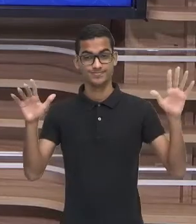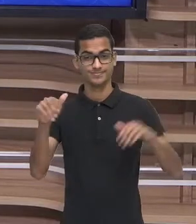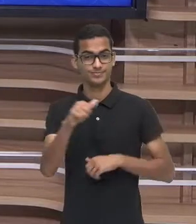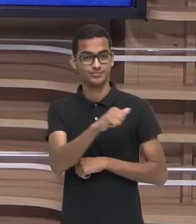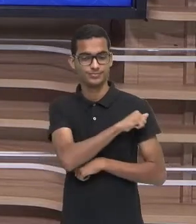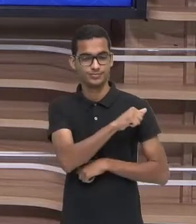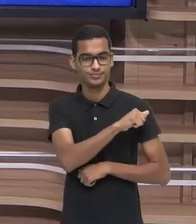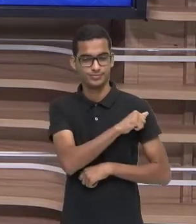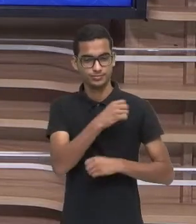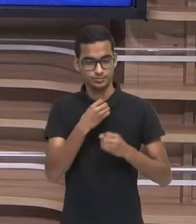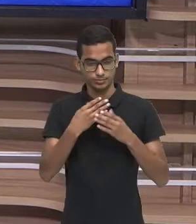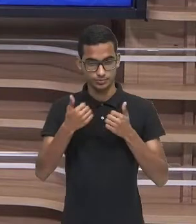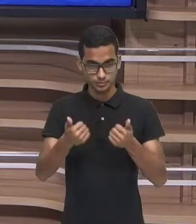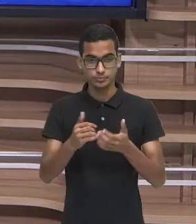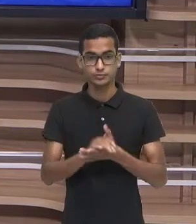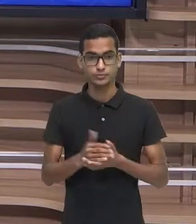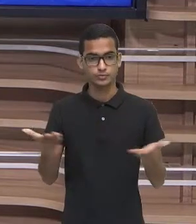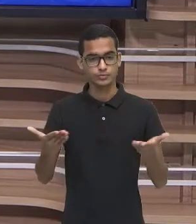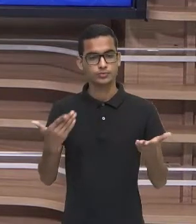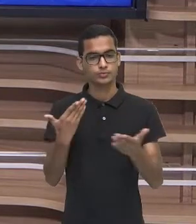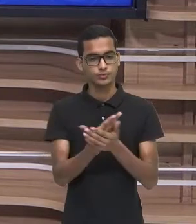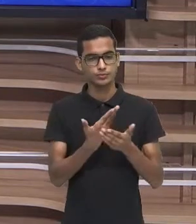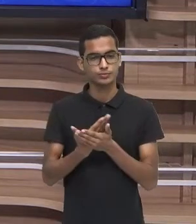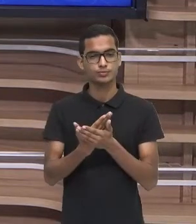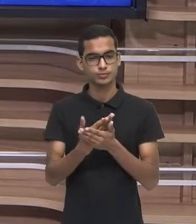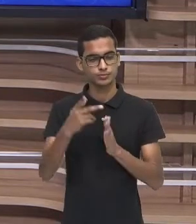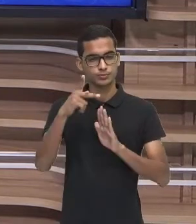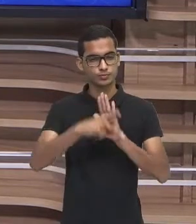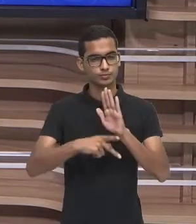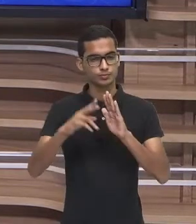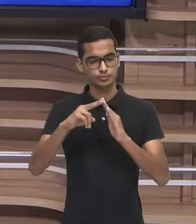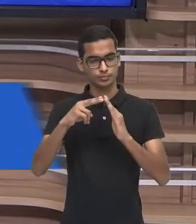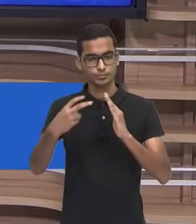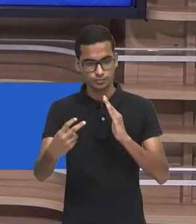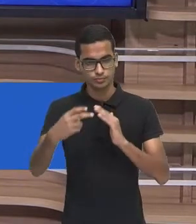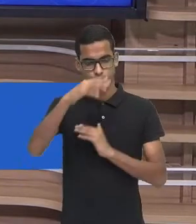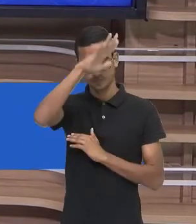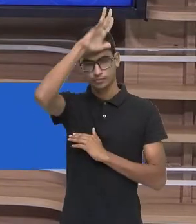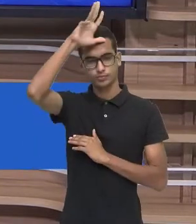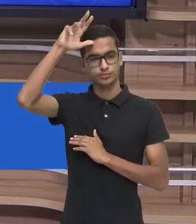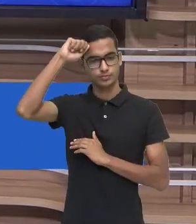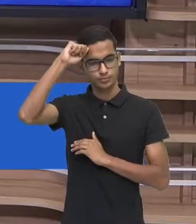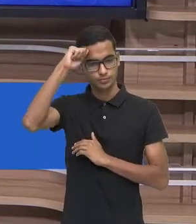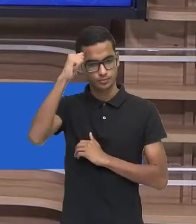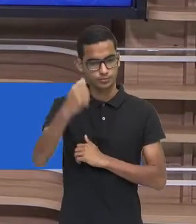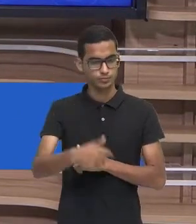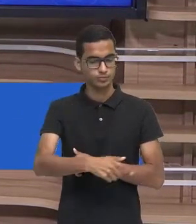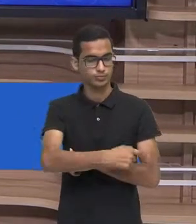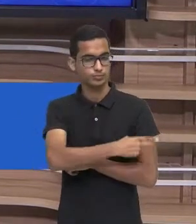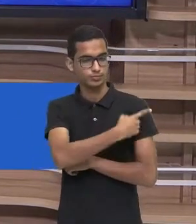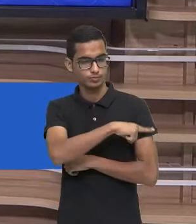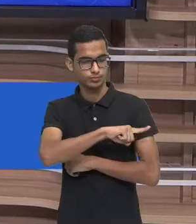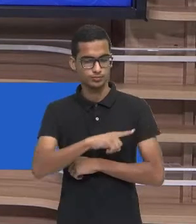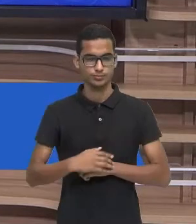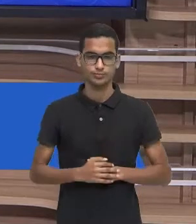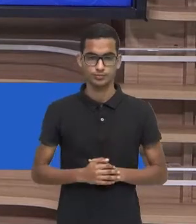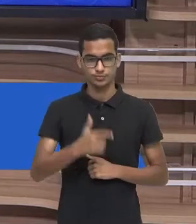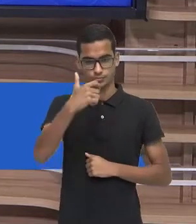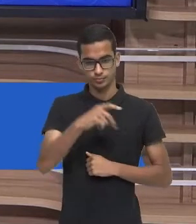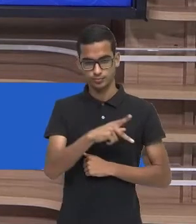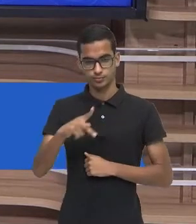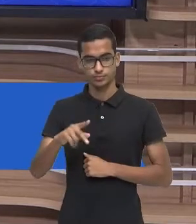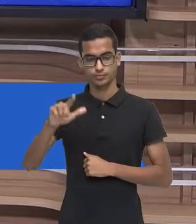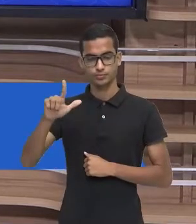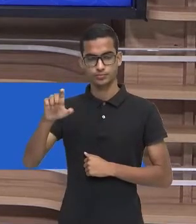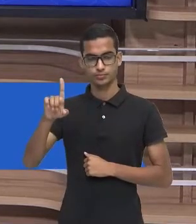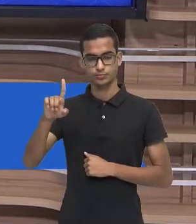Olá a todos vocês, estamos aqui no nosso Aula em Casa Amazonas, ensino médio, primeira série. Eu sou a